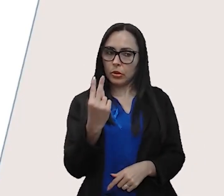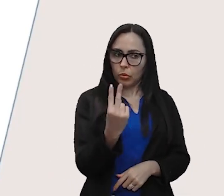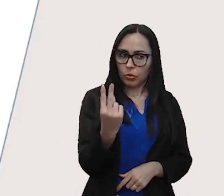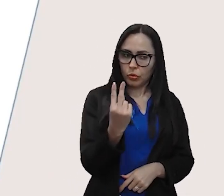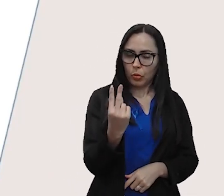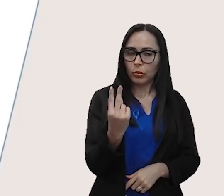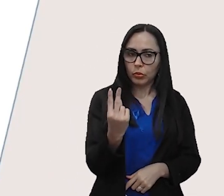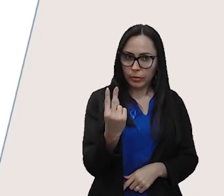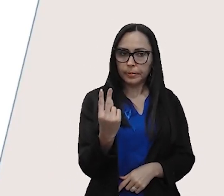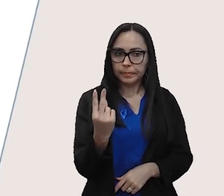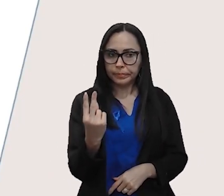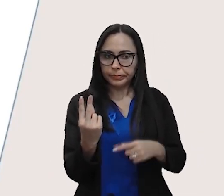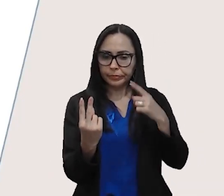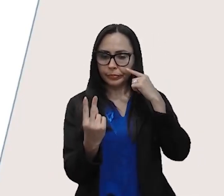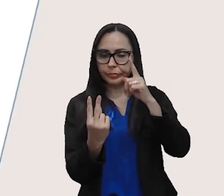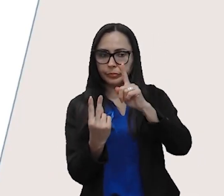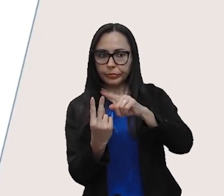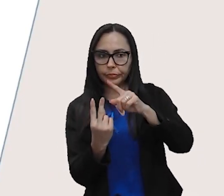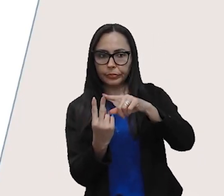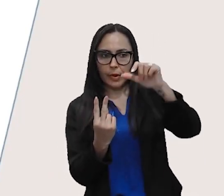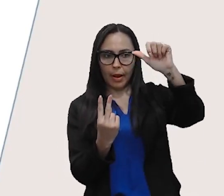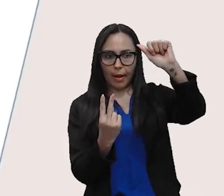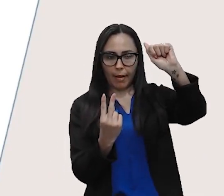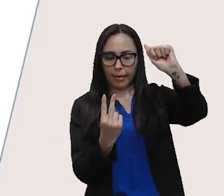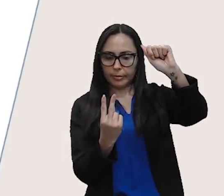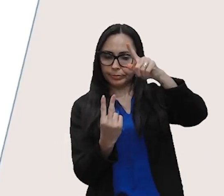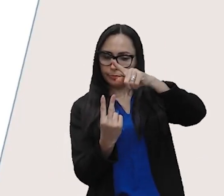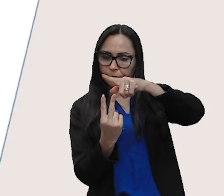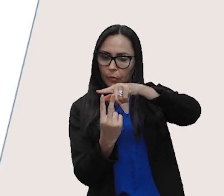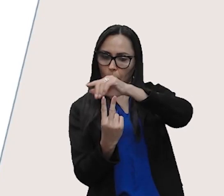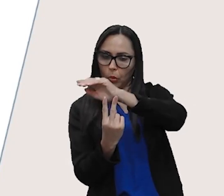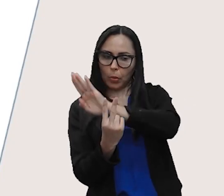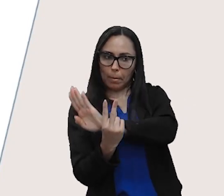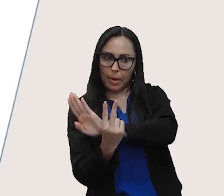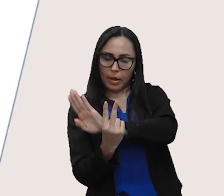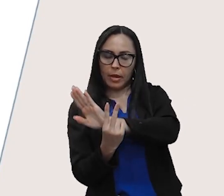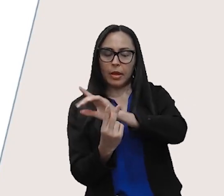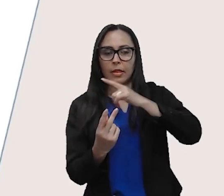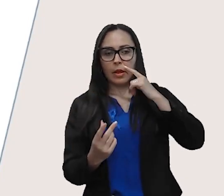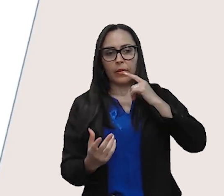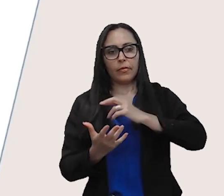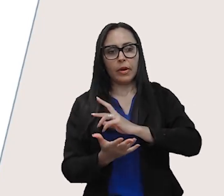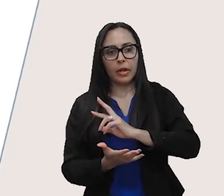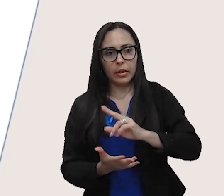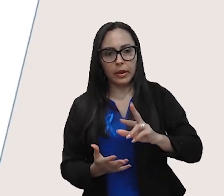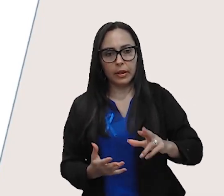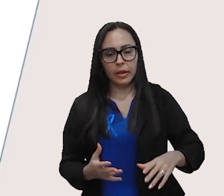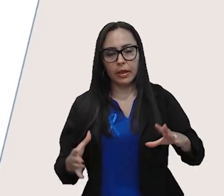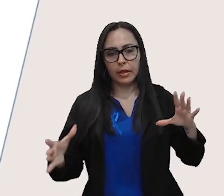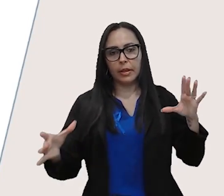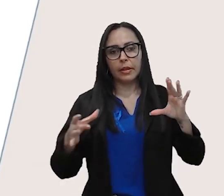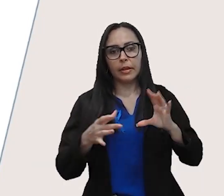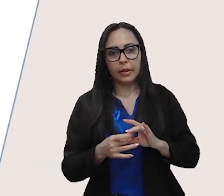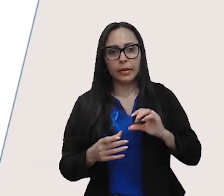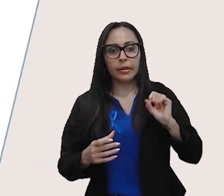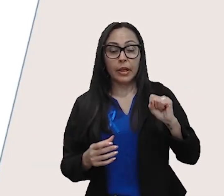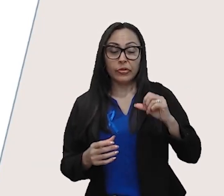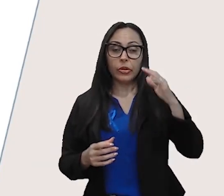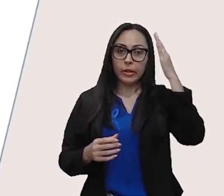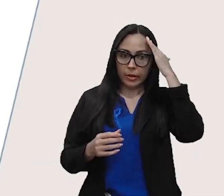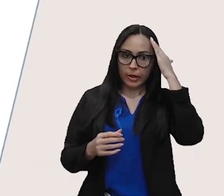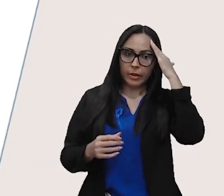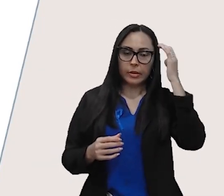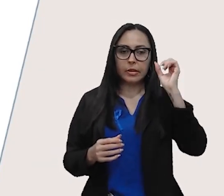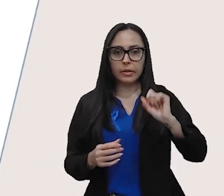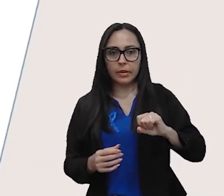eu vou chamar aqui, ó, de ponto A e ponto B, eu tenho infinitos pontos que estão aí alinhados. Isso aí a gente entende como